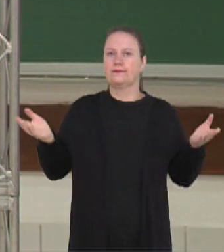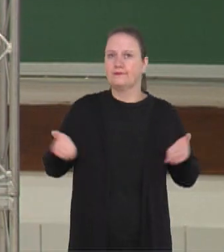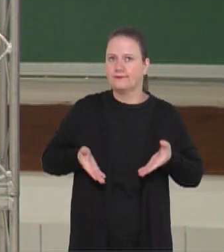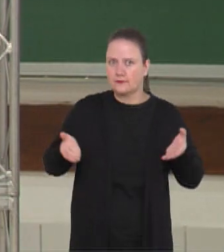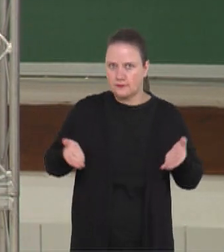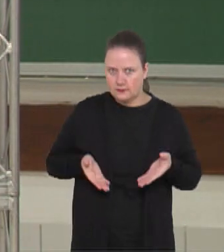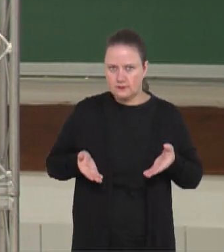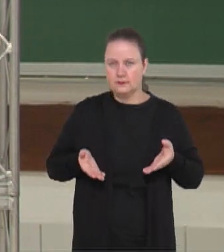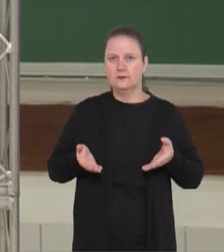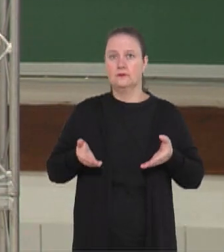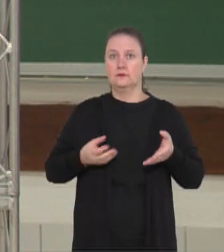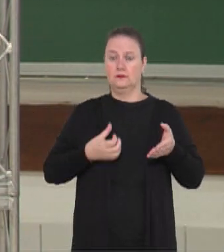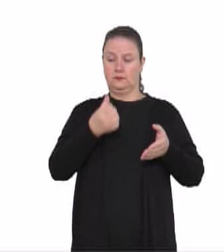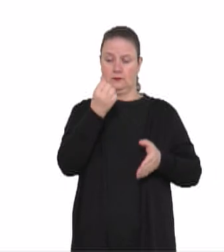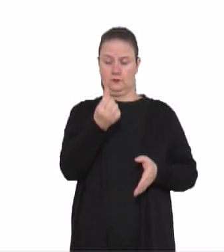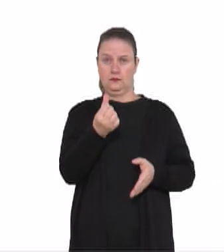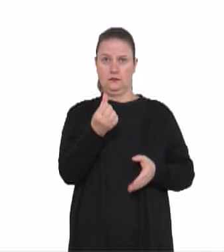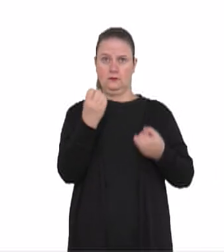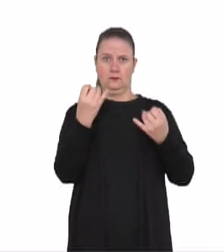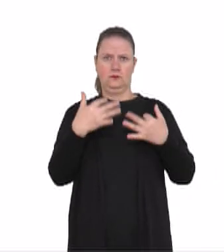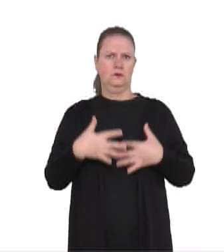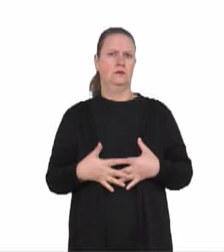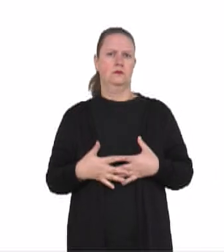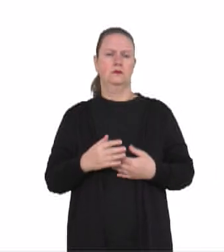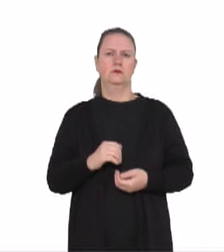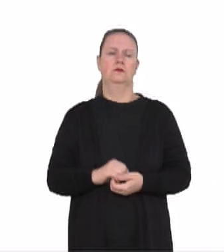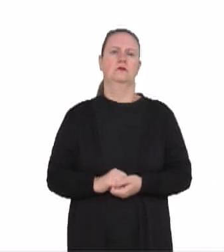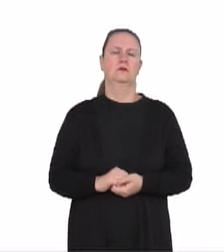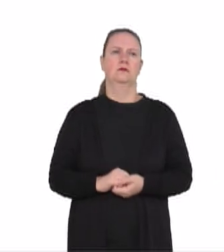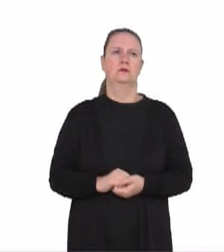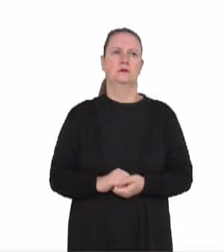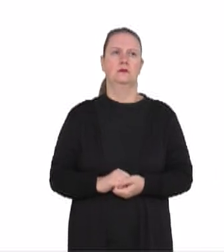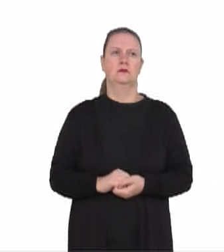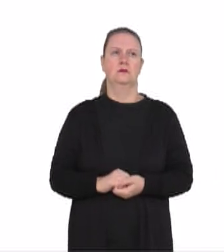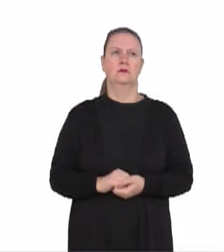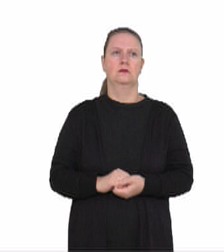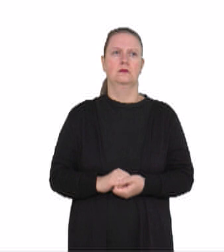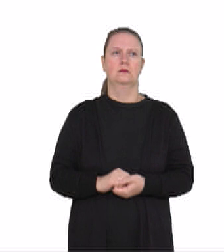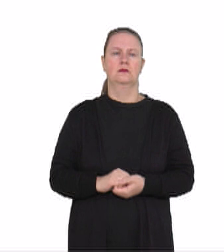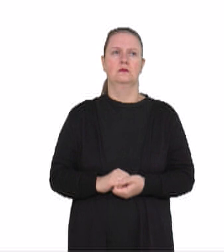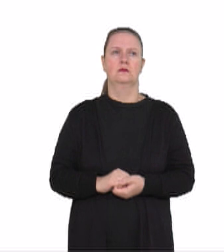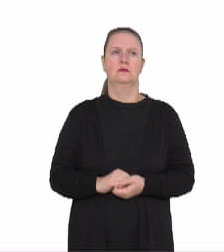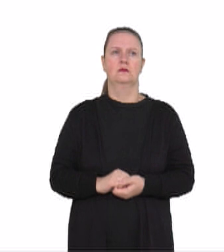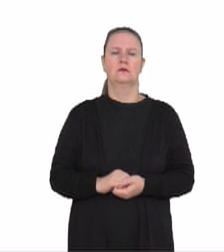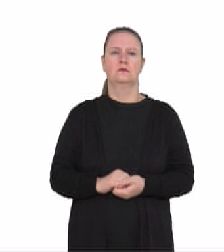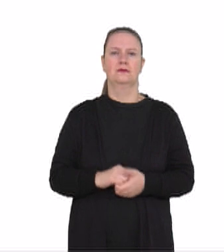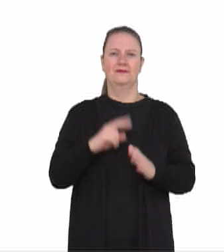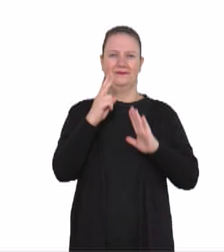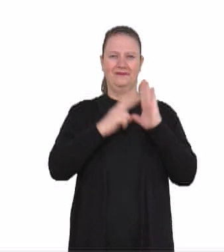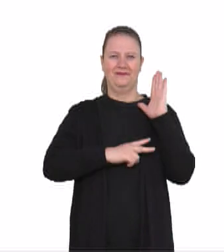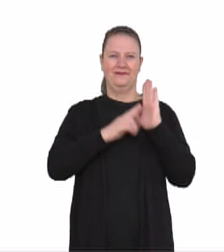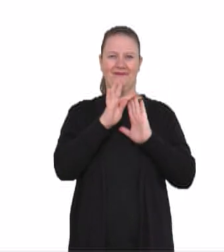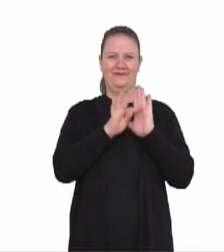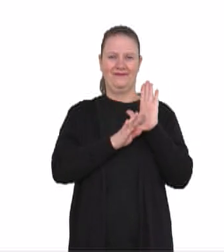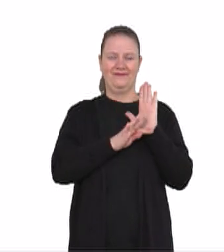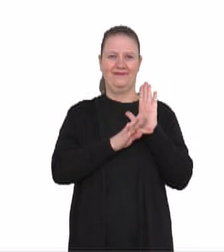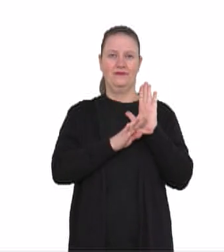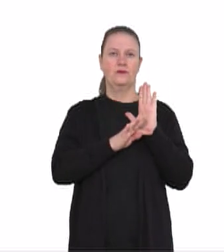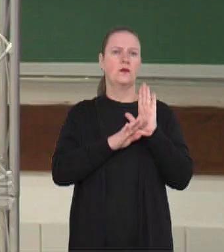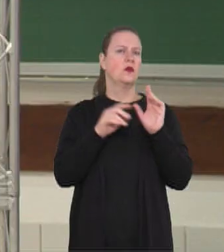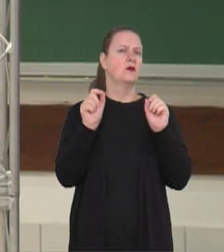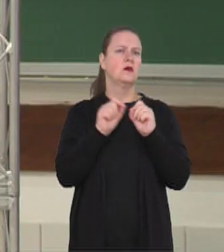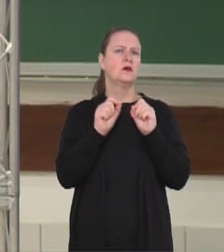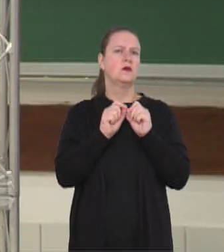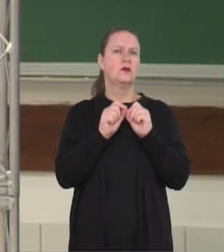Agora, a number 6 diz assim, rewrite the sentence replacing Jane for the appropriate person. Então, o que a gente tem que fazer? A gente tem